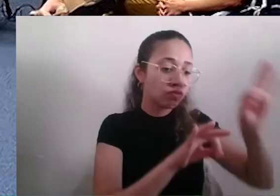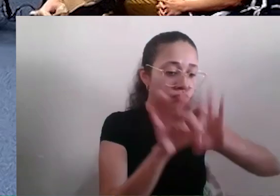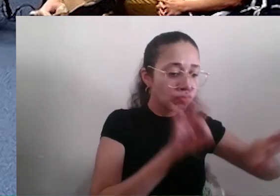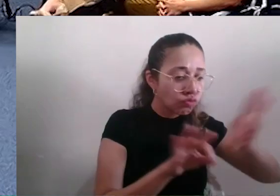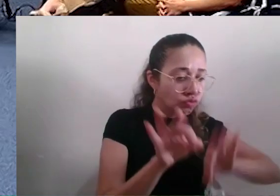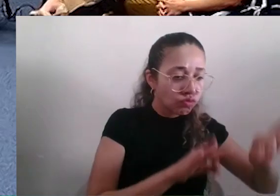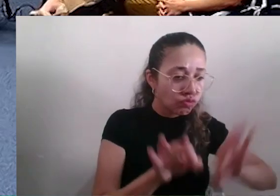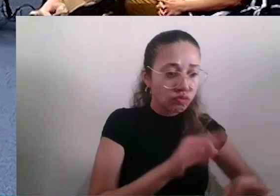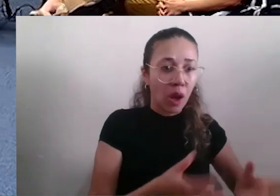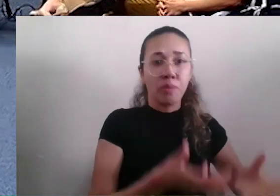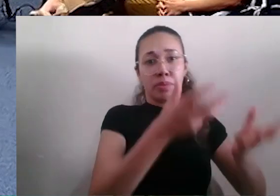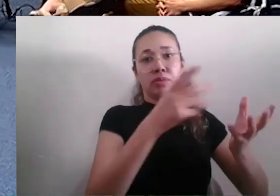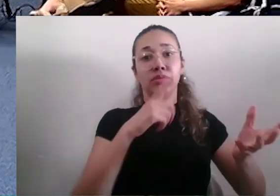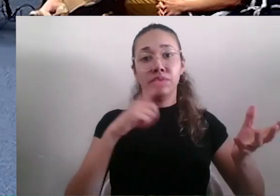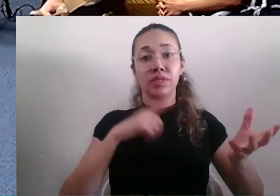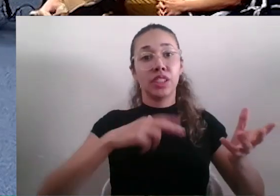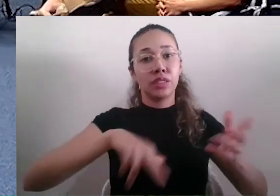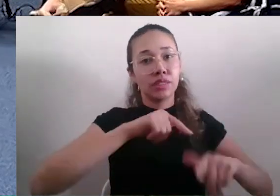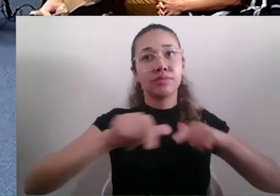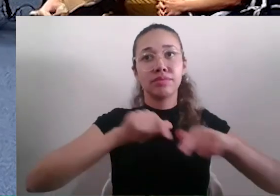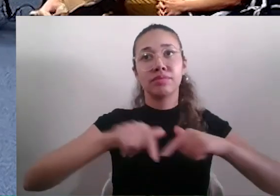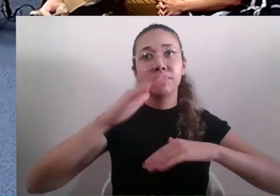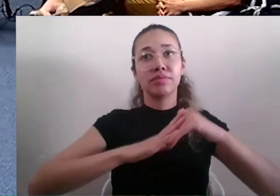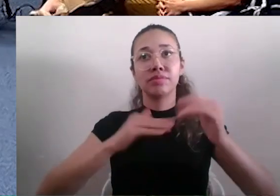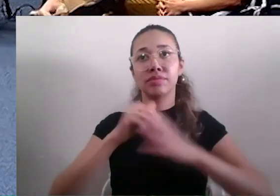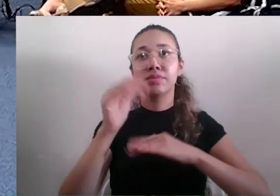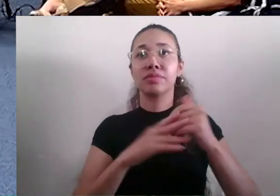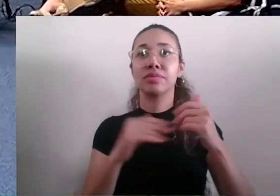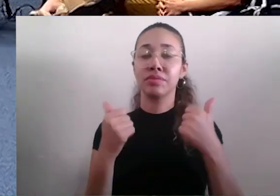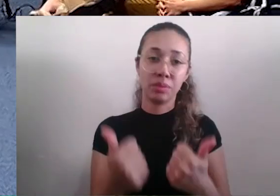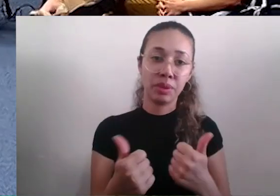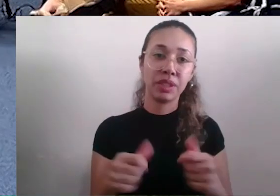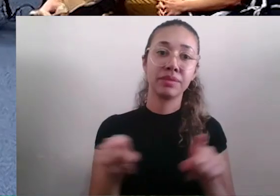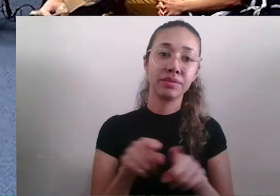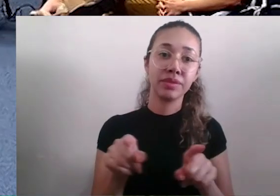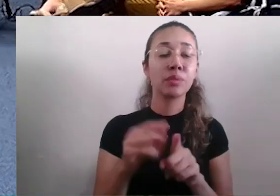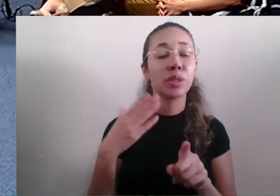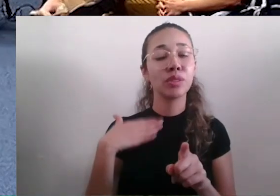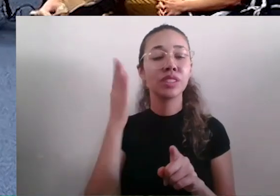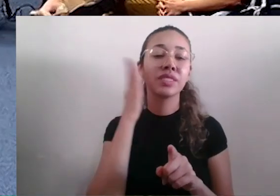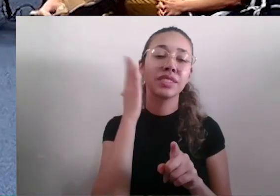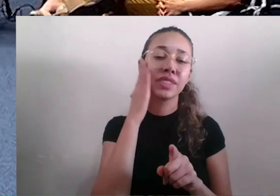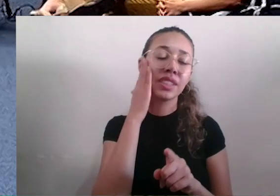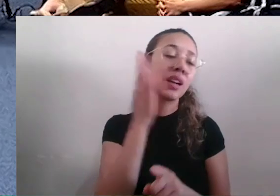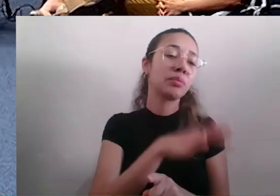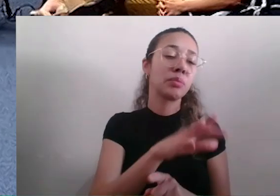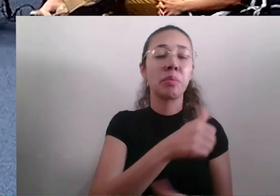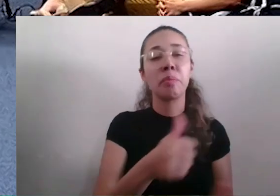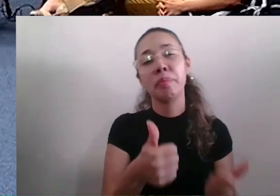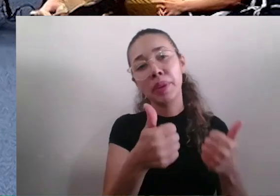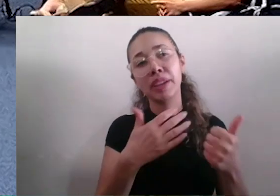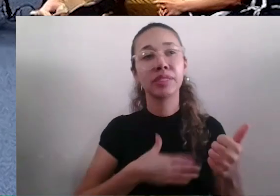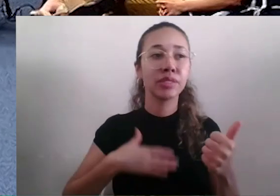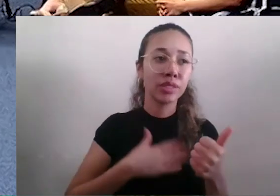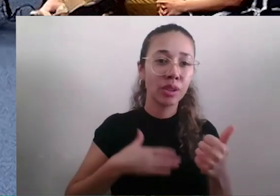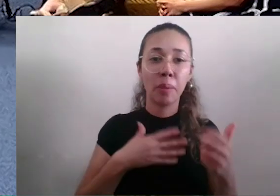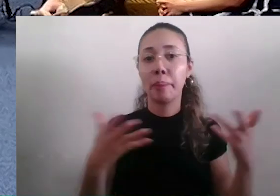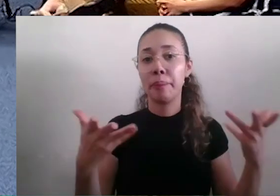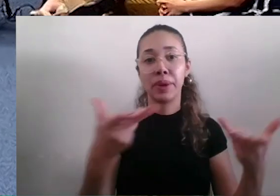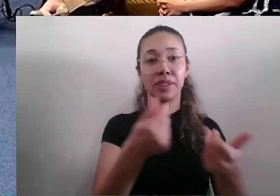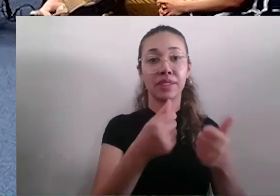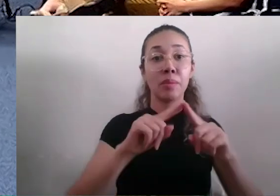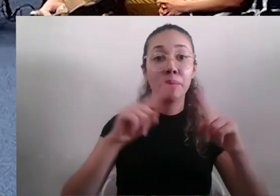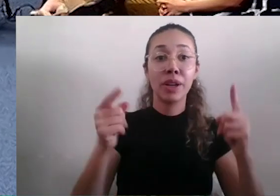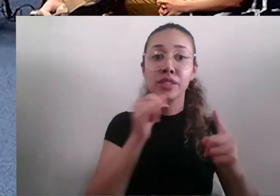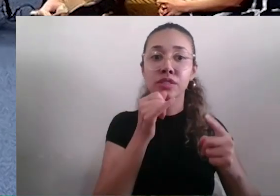realmente uma equipe incrível um pessoal muito bom eh então essa parte eu já sabia e é excelente é muito gratificante é maravilhoso mas essa abertura de